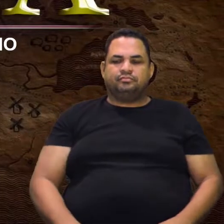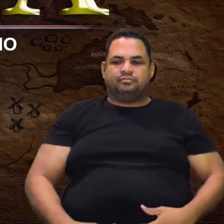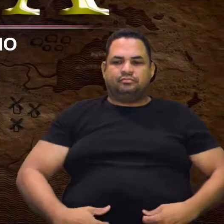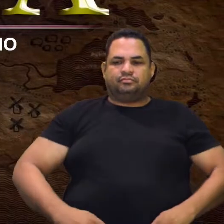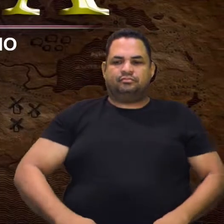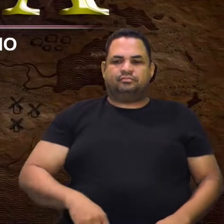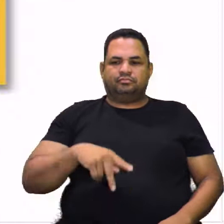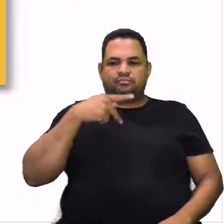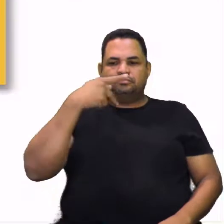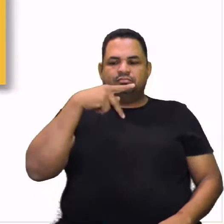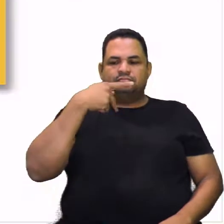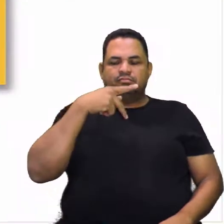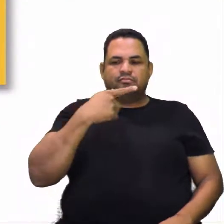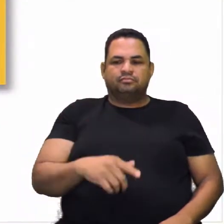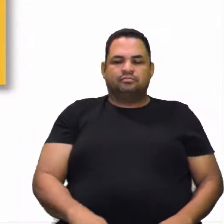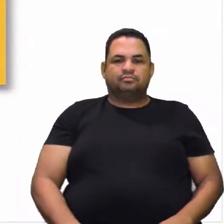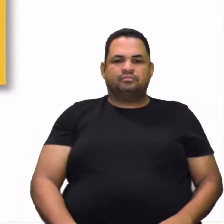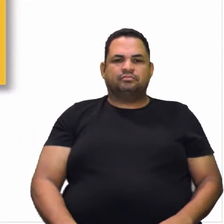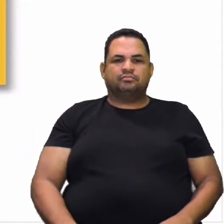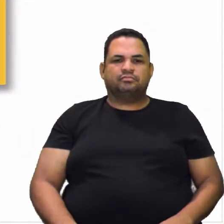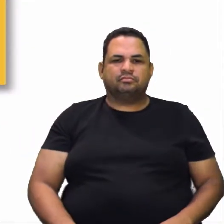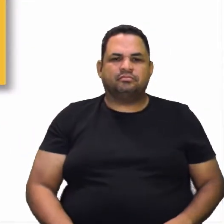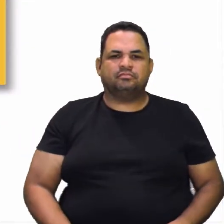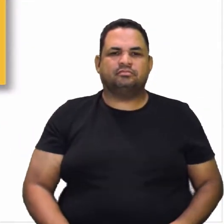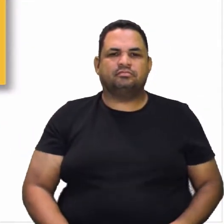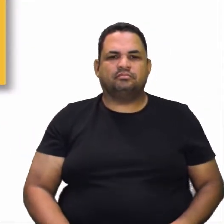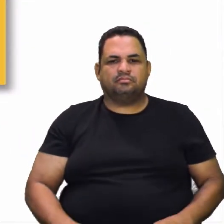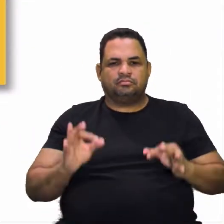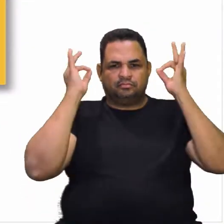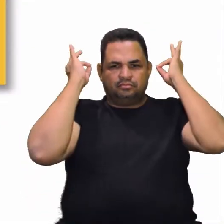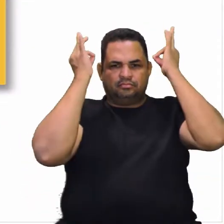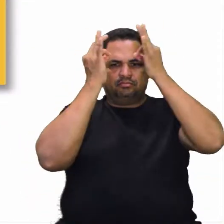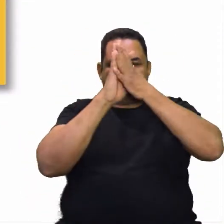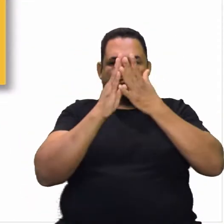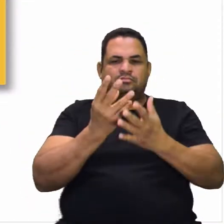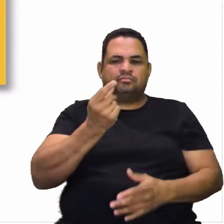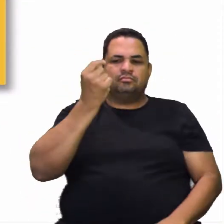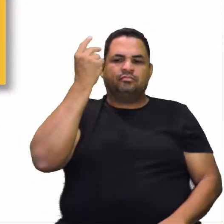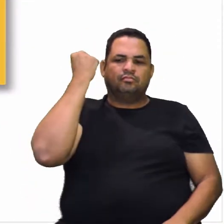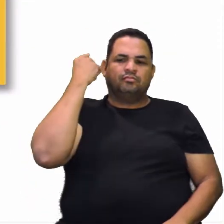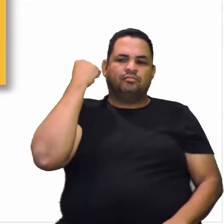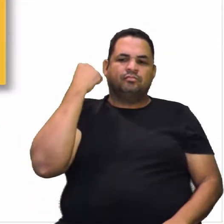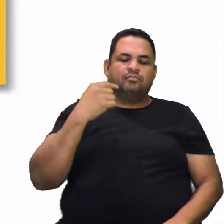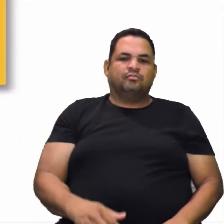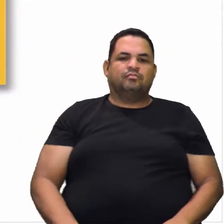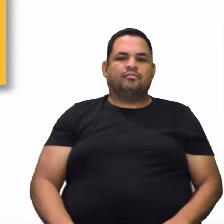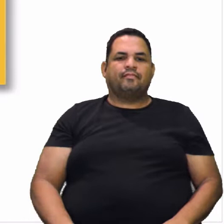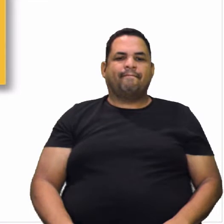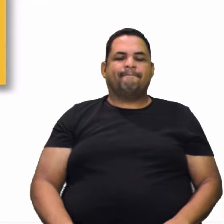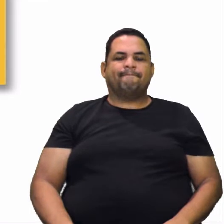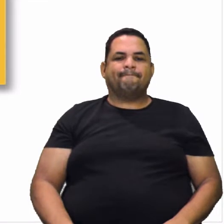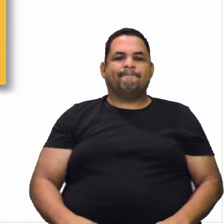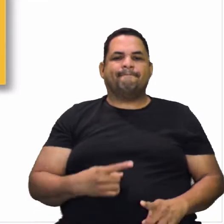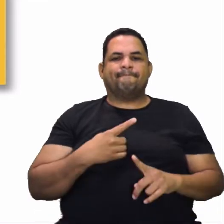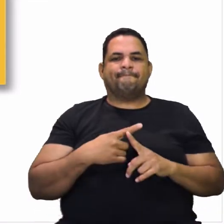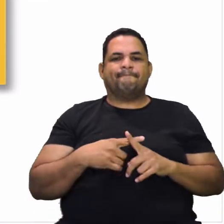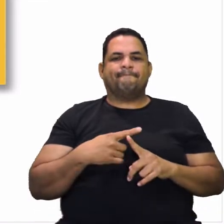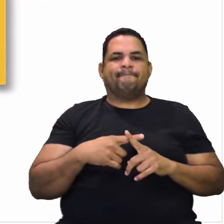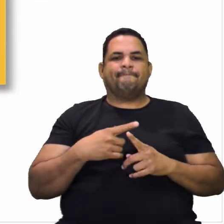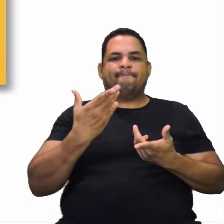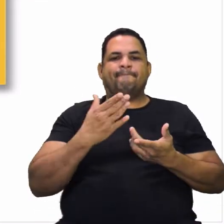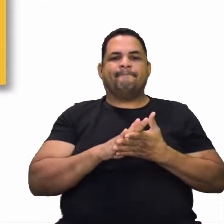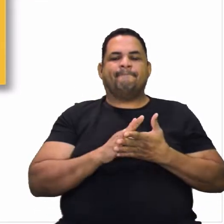falando sobre o quê? Sobre Grécia Antiga. Professor, por que você não colocou